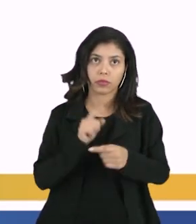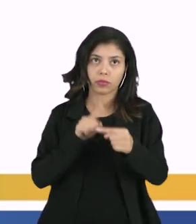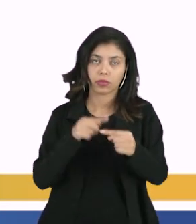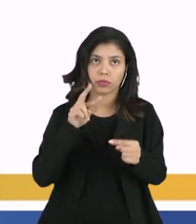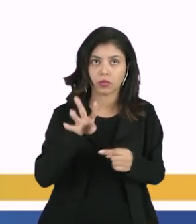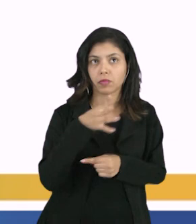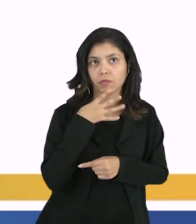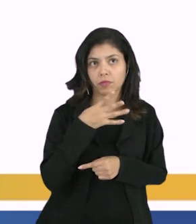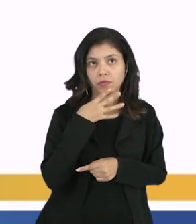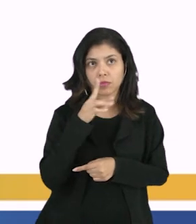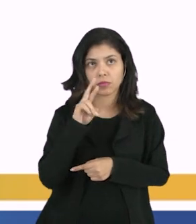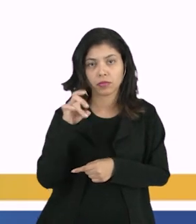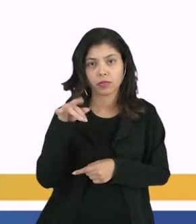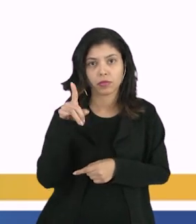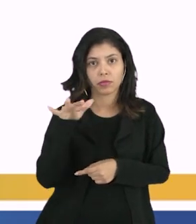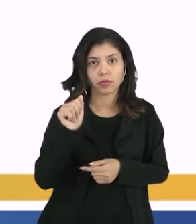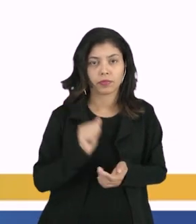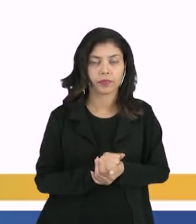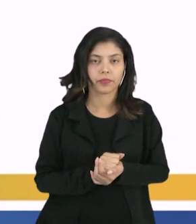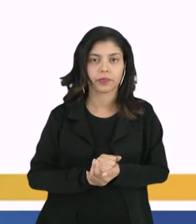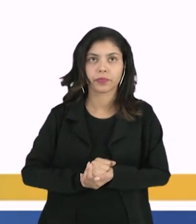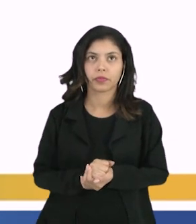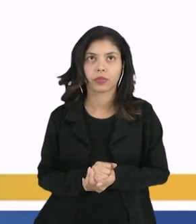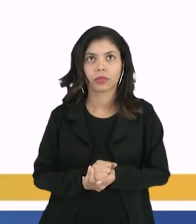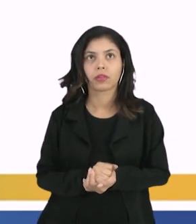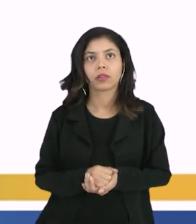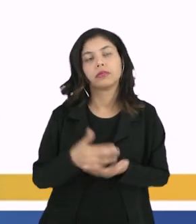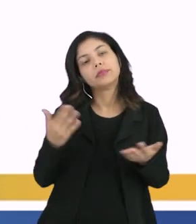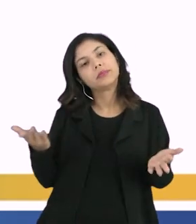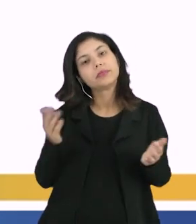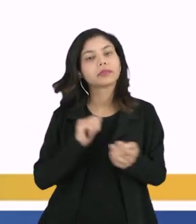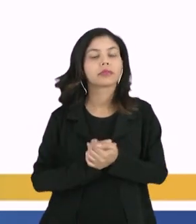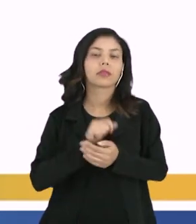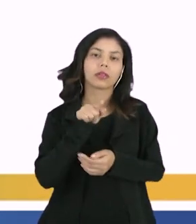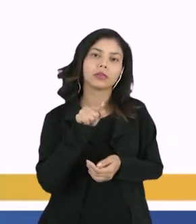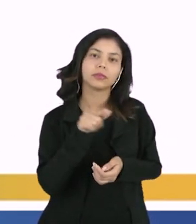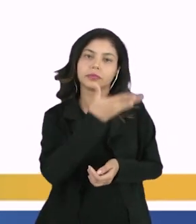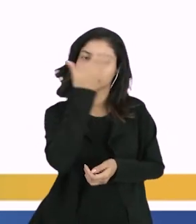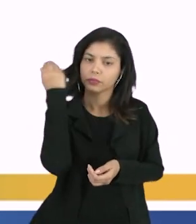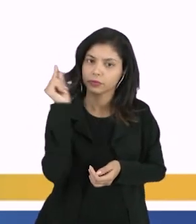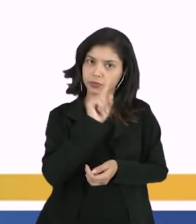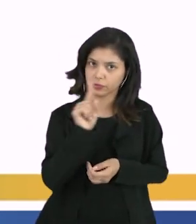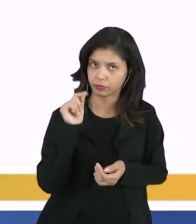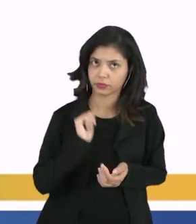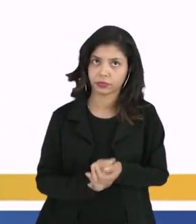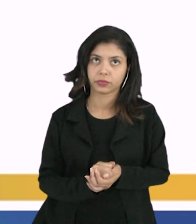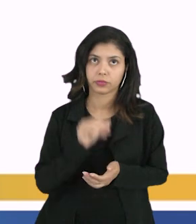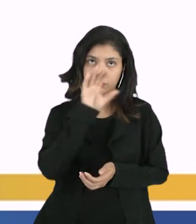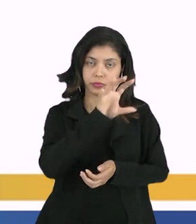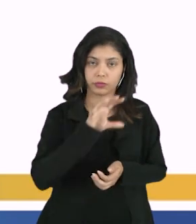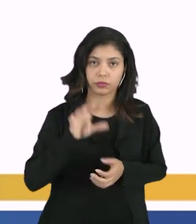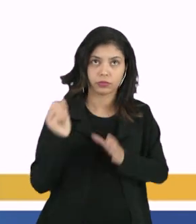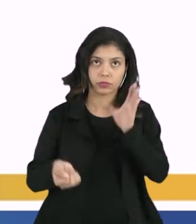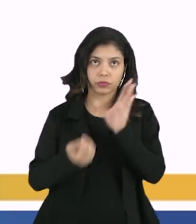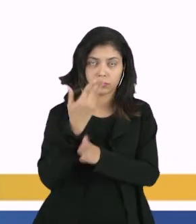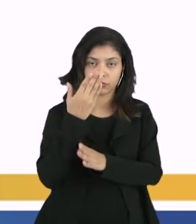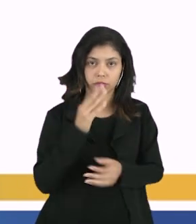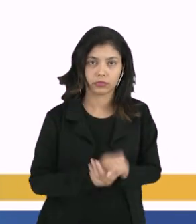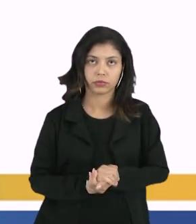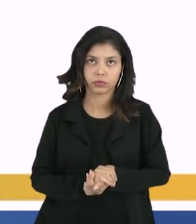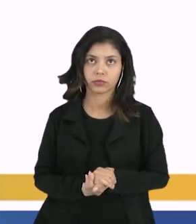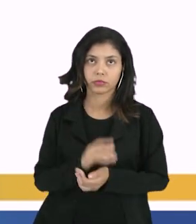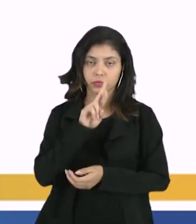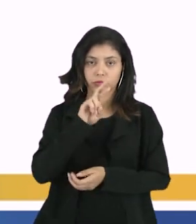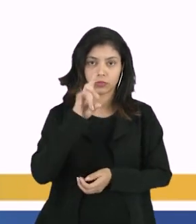mais reconhecível. E aí, para não esquecer a formação de palavras, nós temos